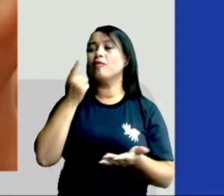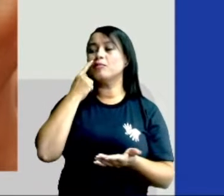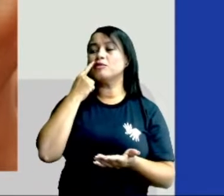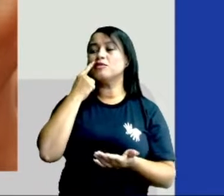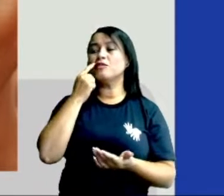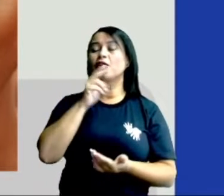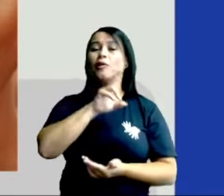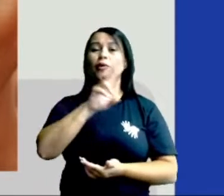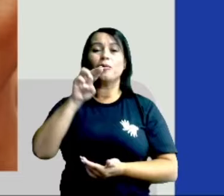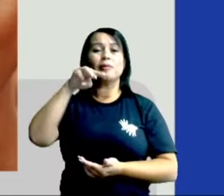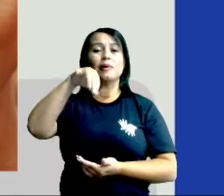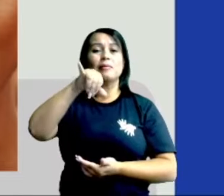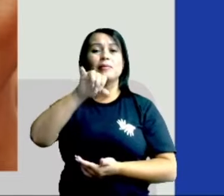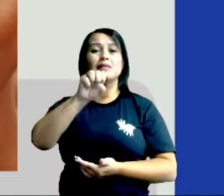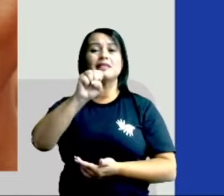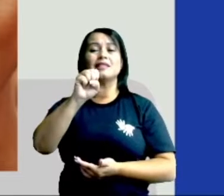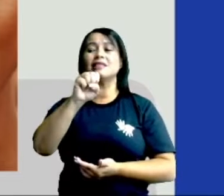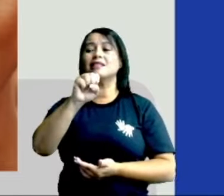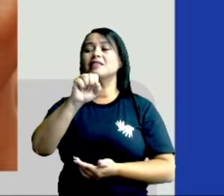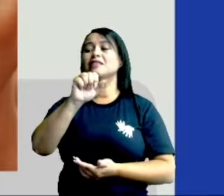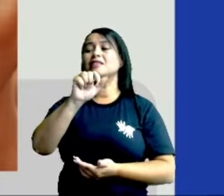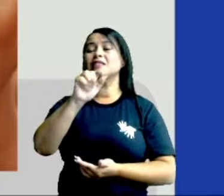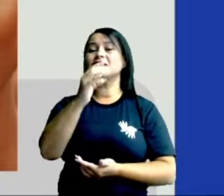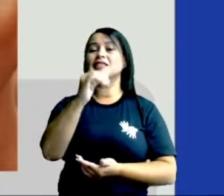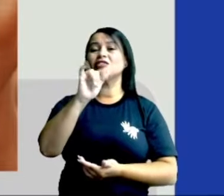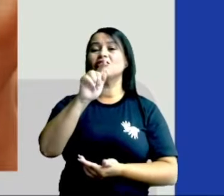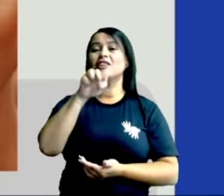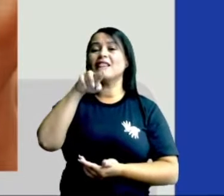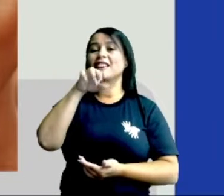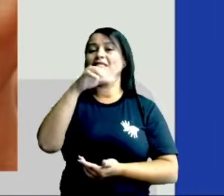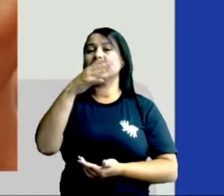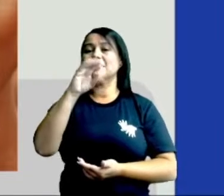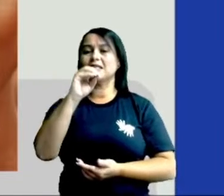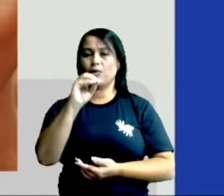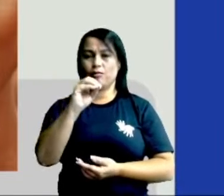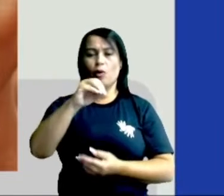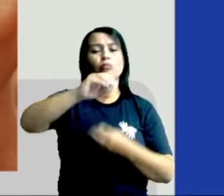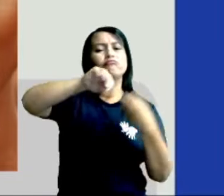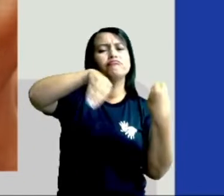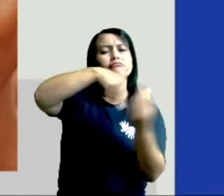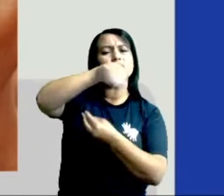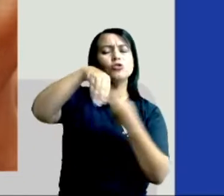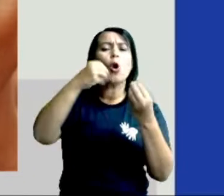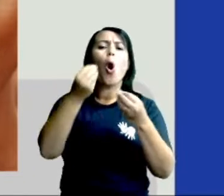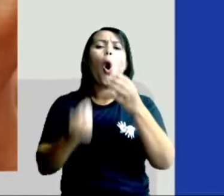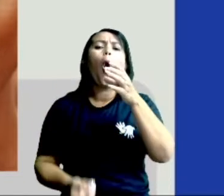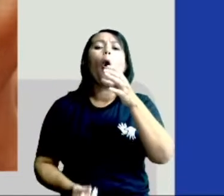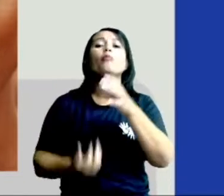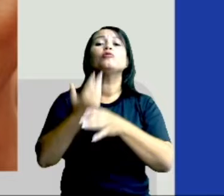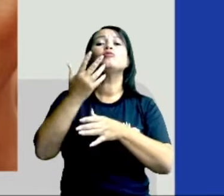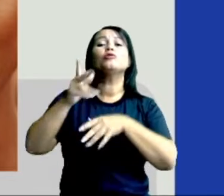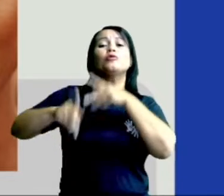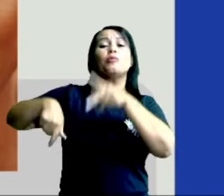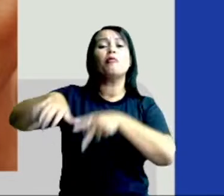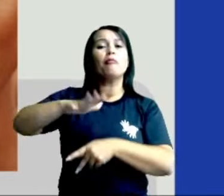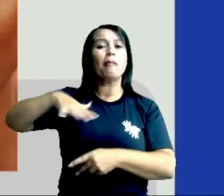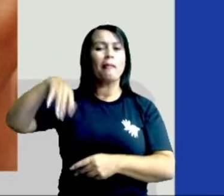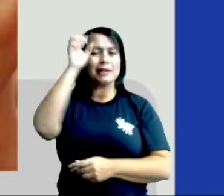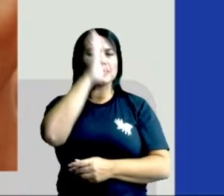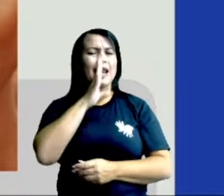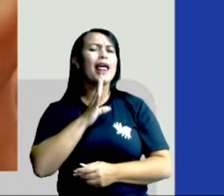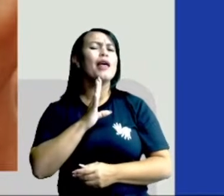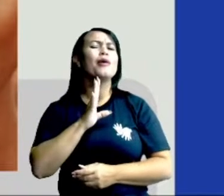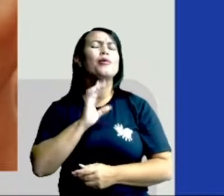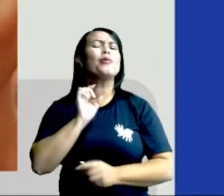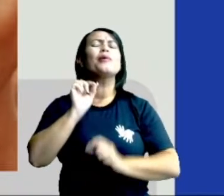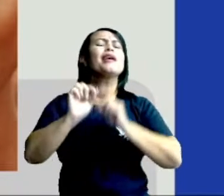chamada miscigenação, né? A origem do povo brasileiro vem a partir de uma miscigenação.